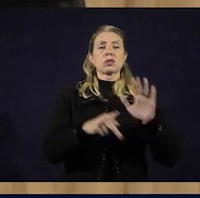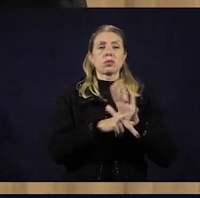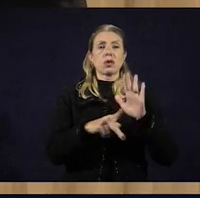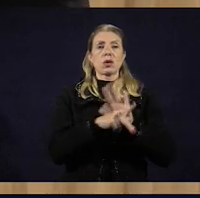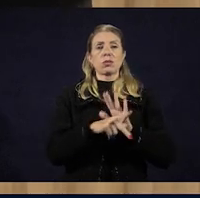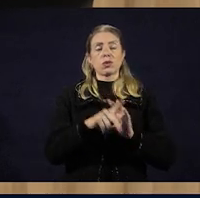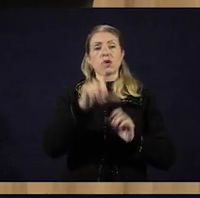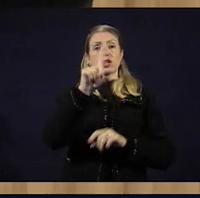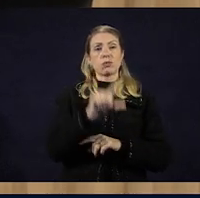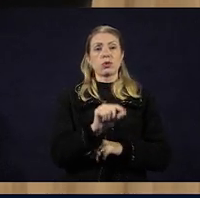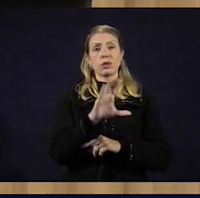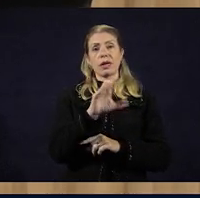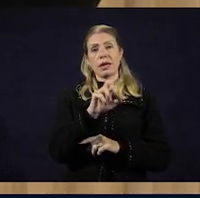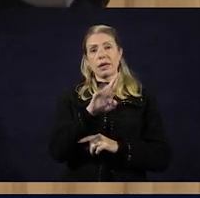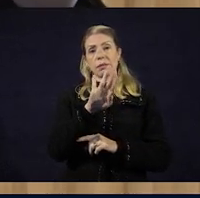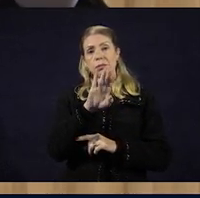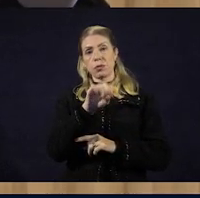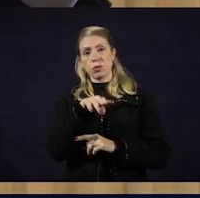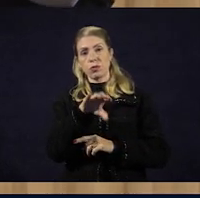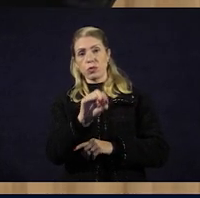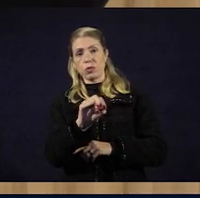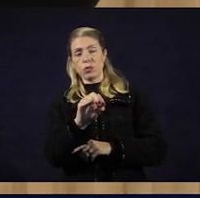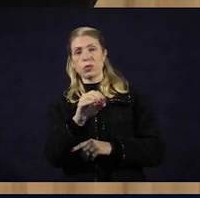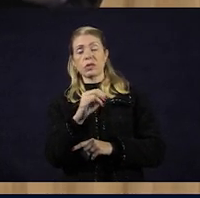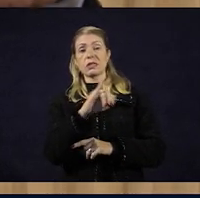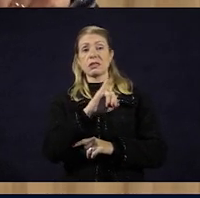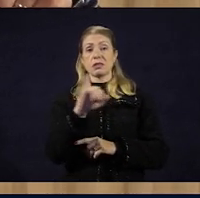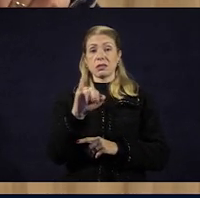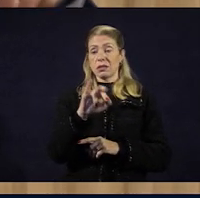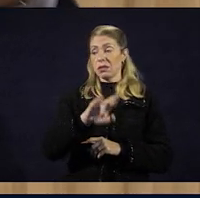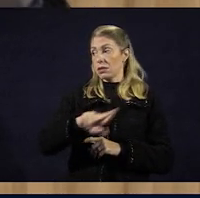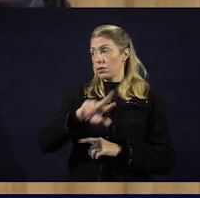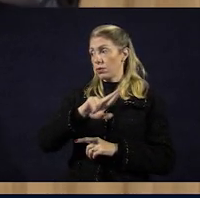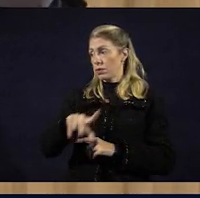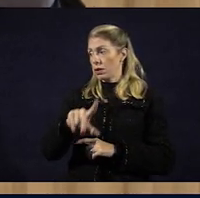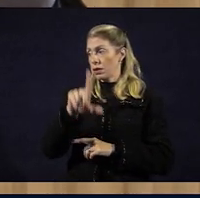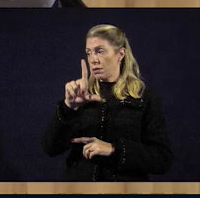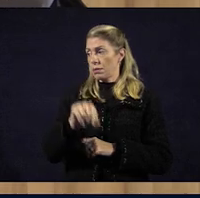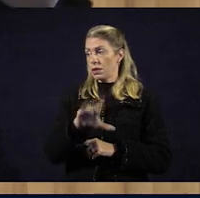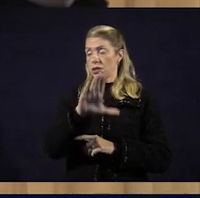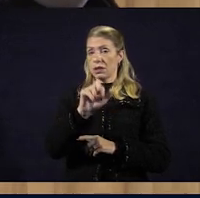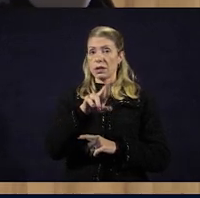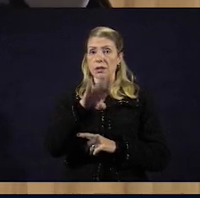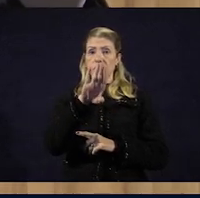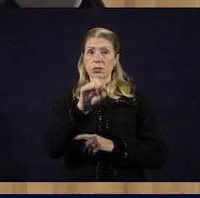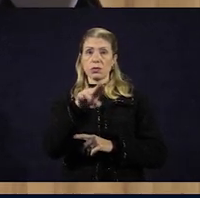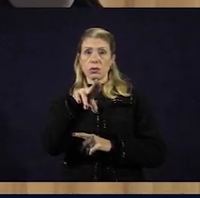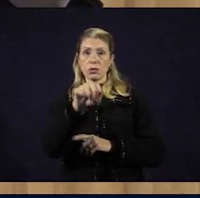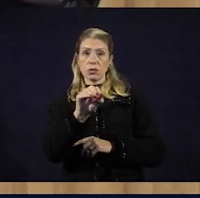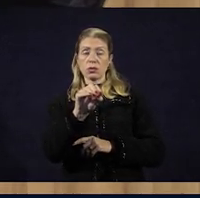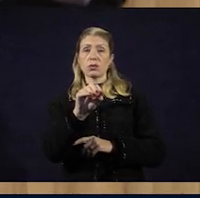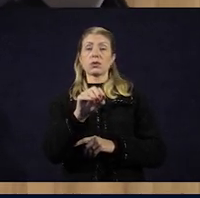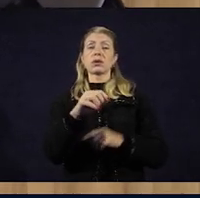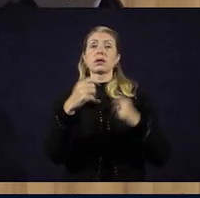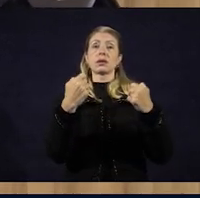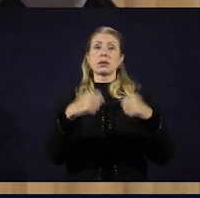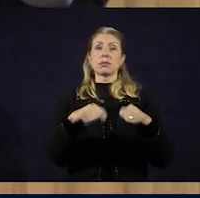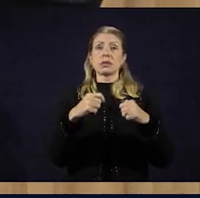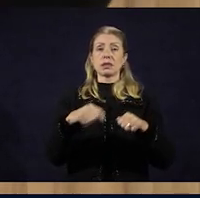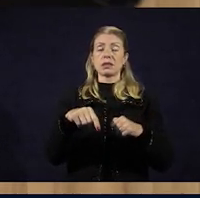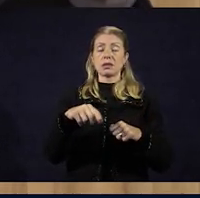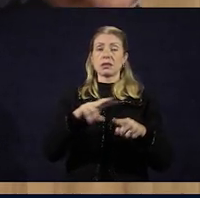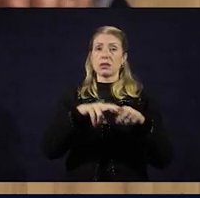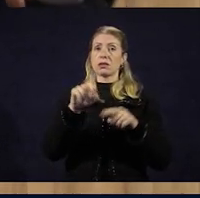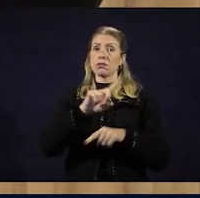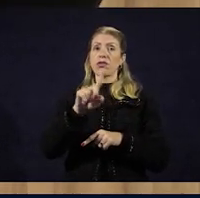Esse vai ser o padrão se não for baixo que é bom nós vamos reduzir porque o consumidor não vai pagar a conta